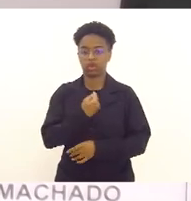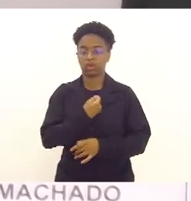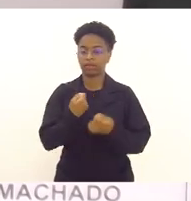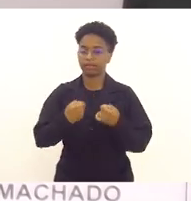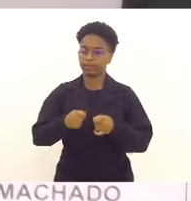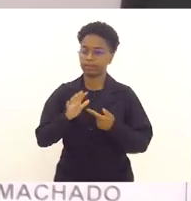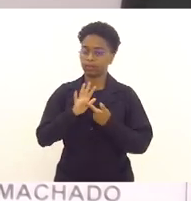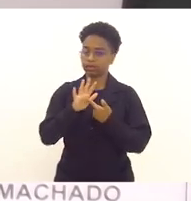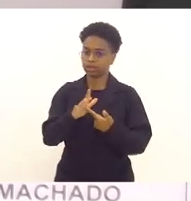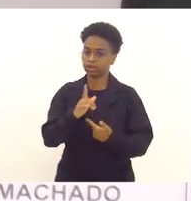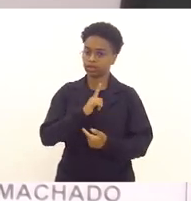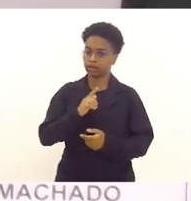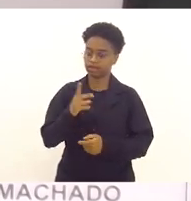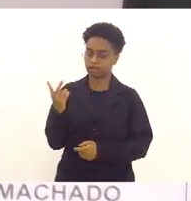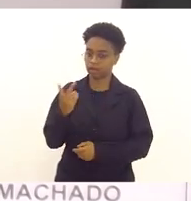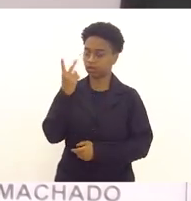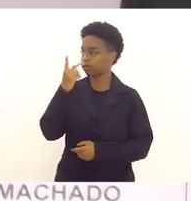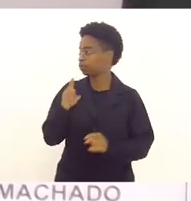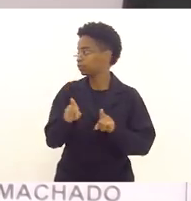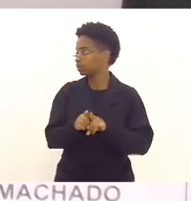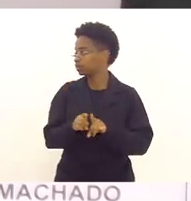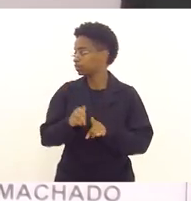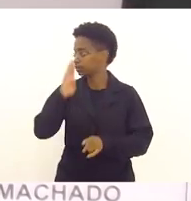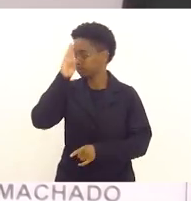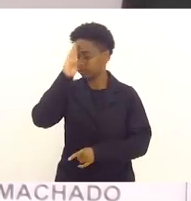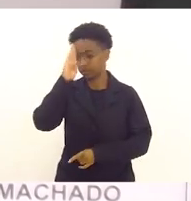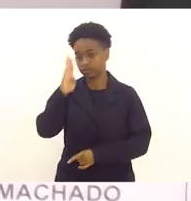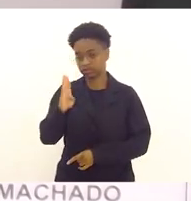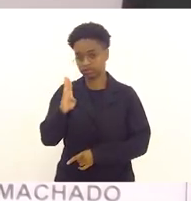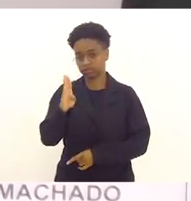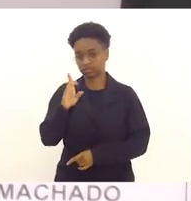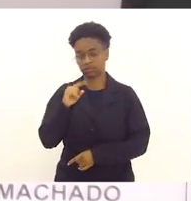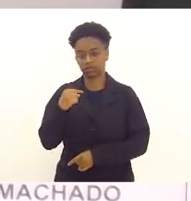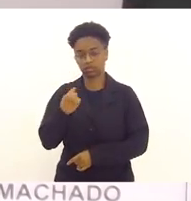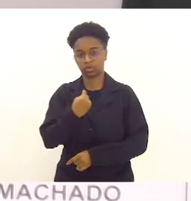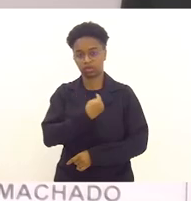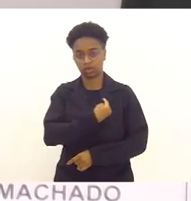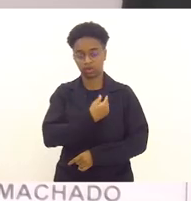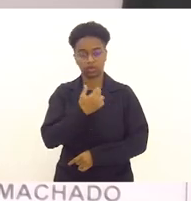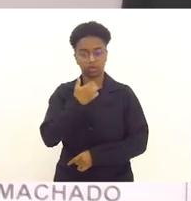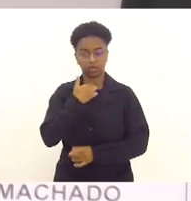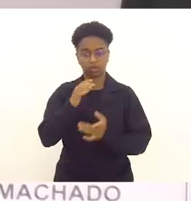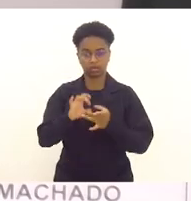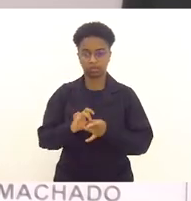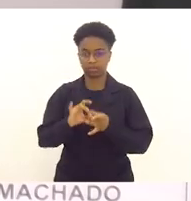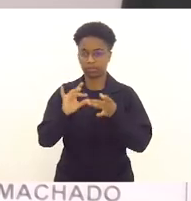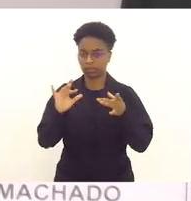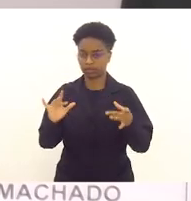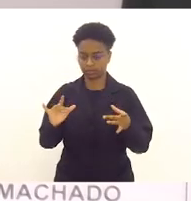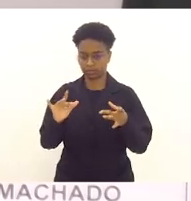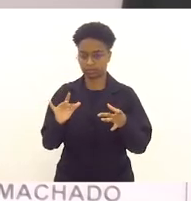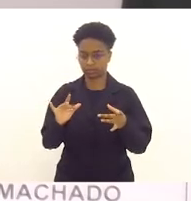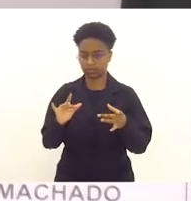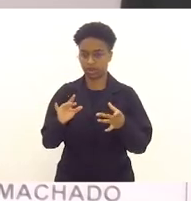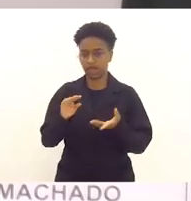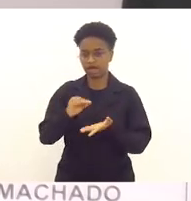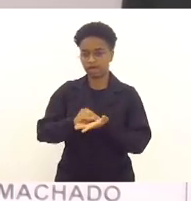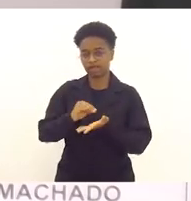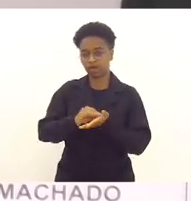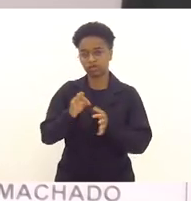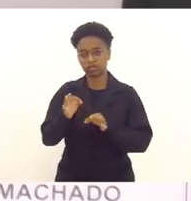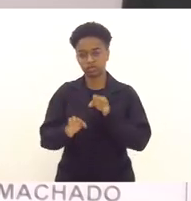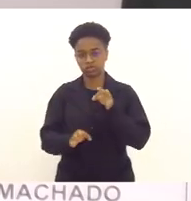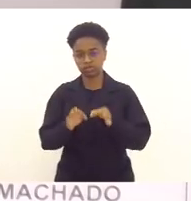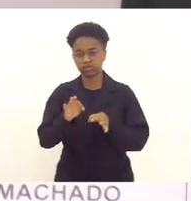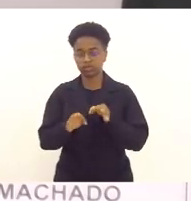valor e principalmente que nós não permitamos que as injustiças